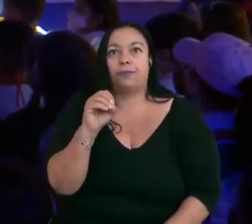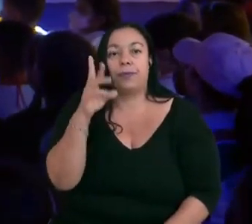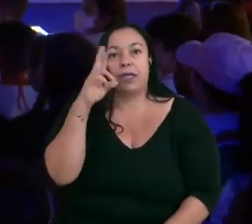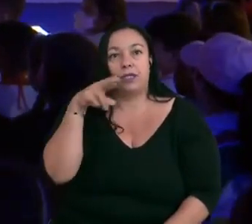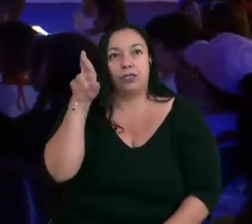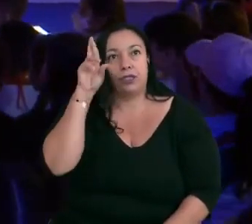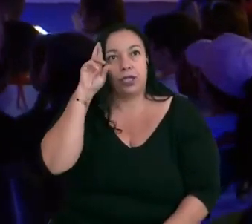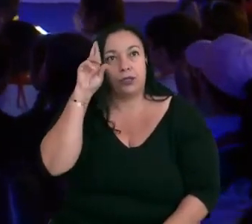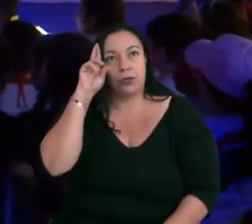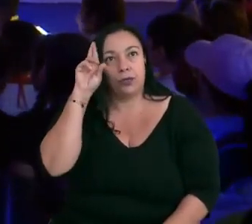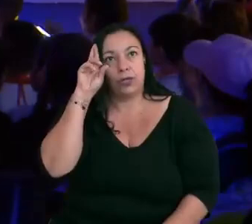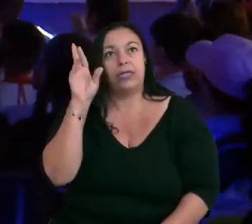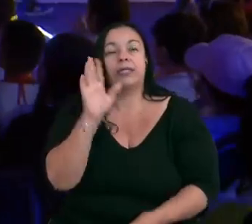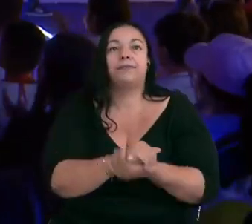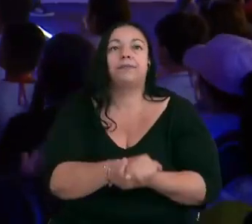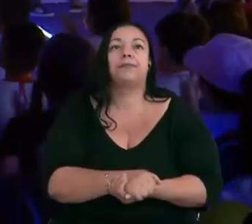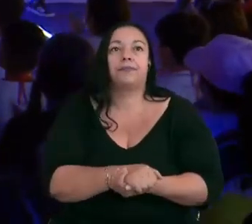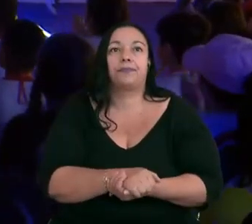Também.